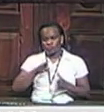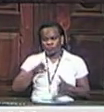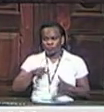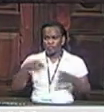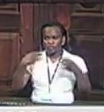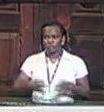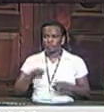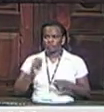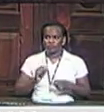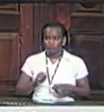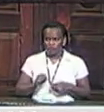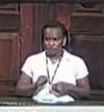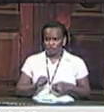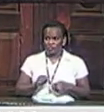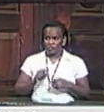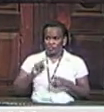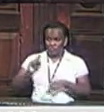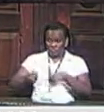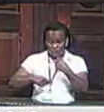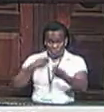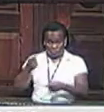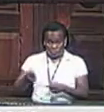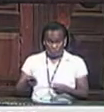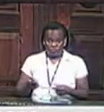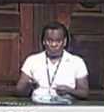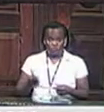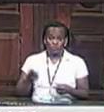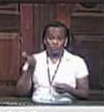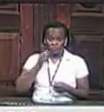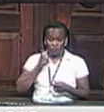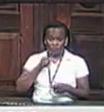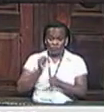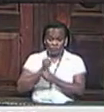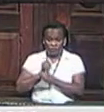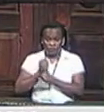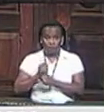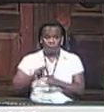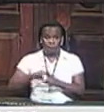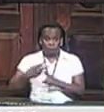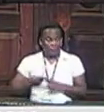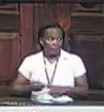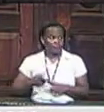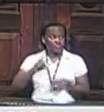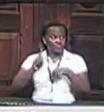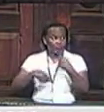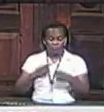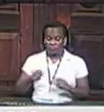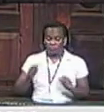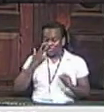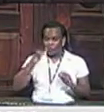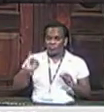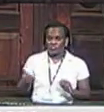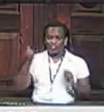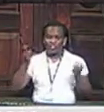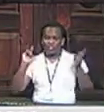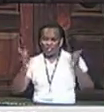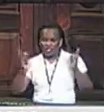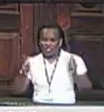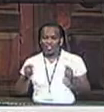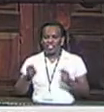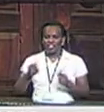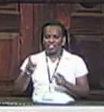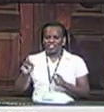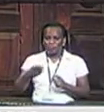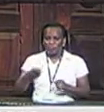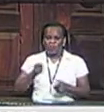legítimo é que depois de fazer obras superfaturadas, é que depois de fazer uma farra com as isenções fiscais como